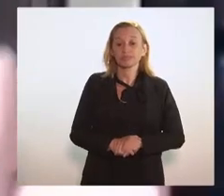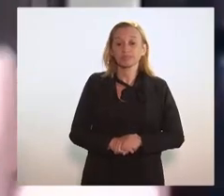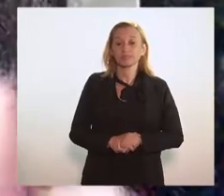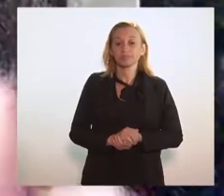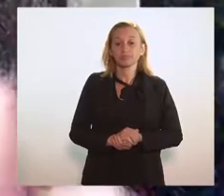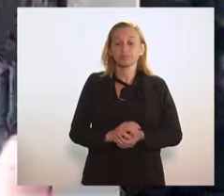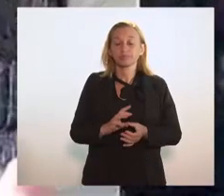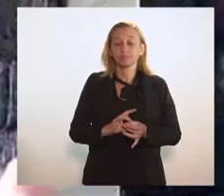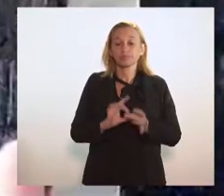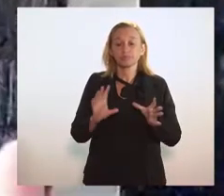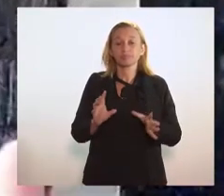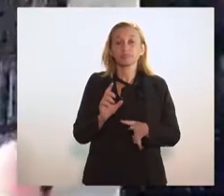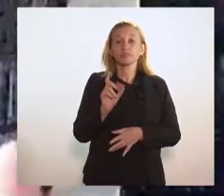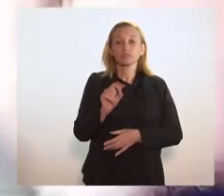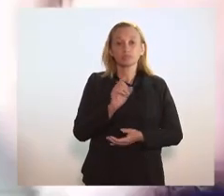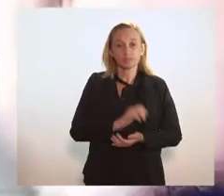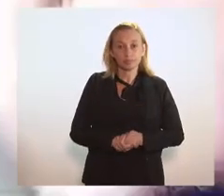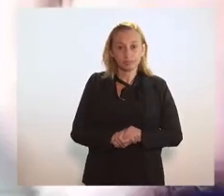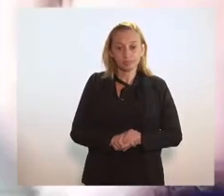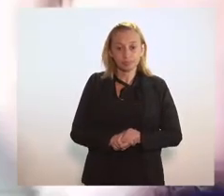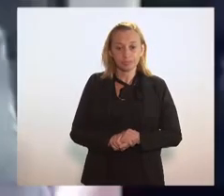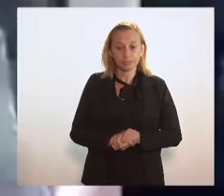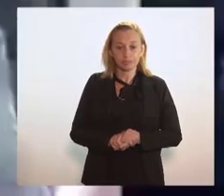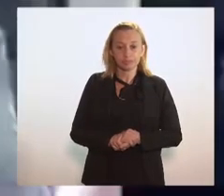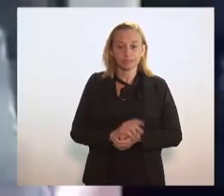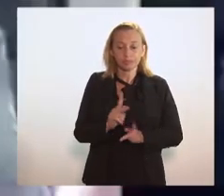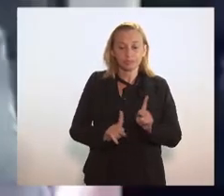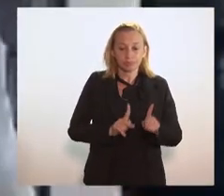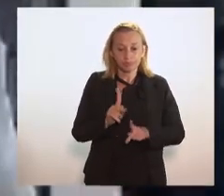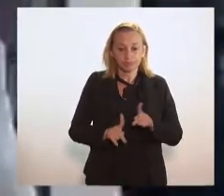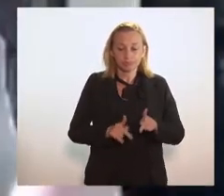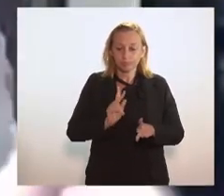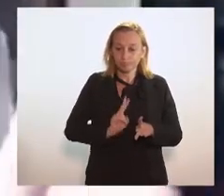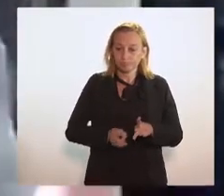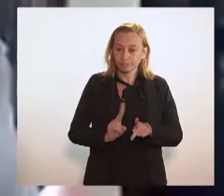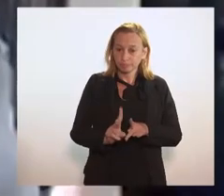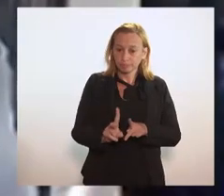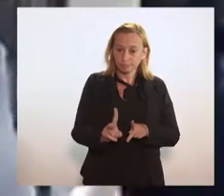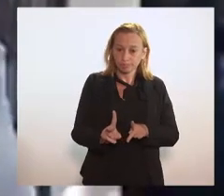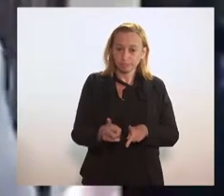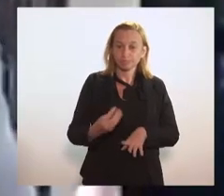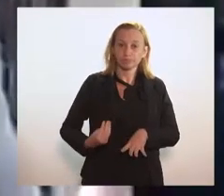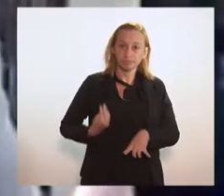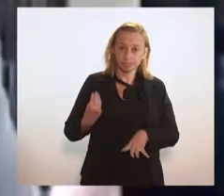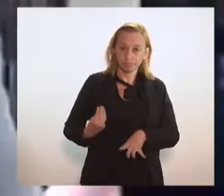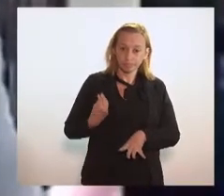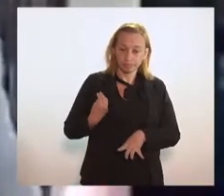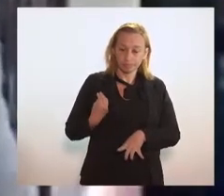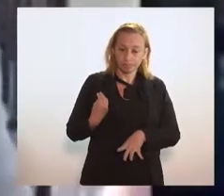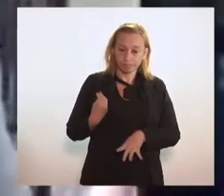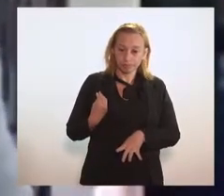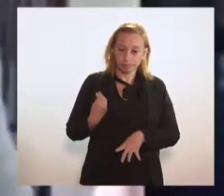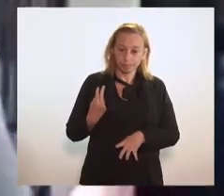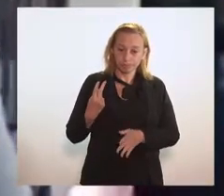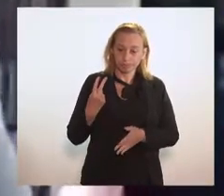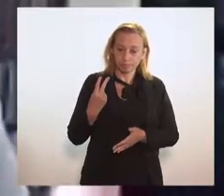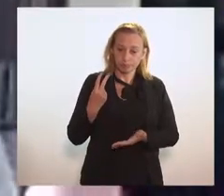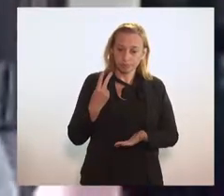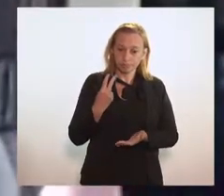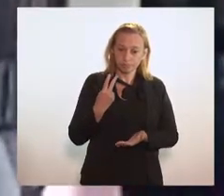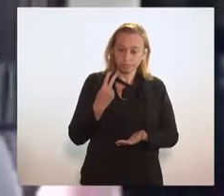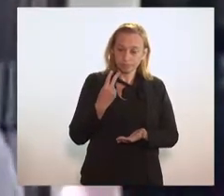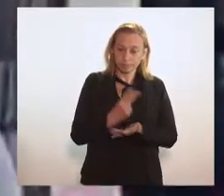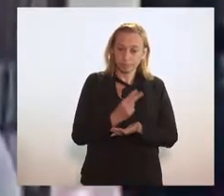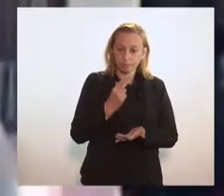permite que, se a população continua viva, embora o Estado